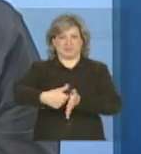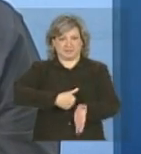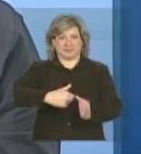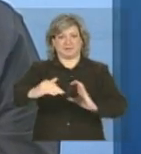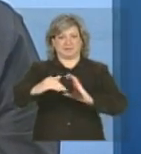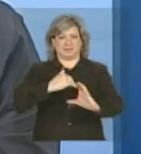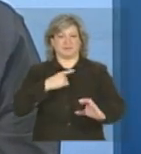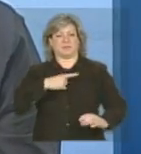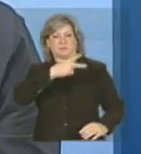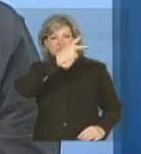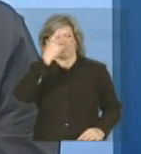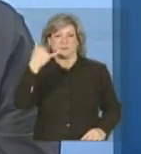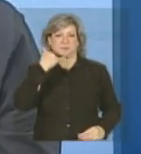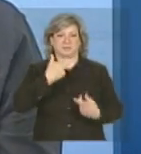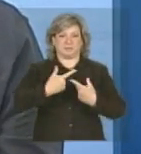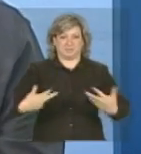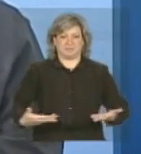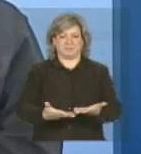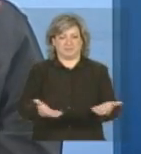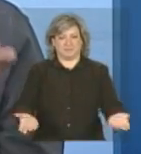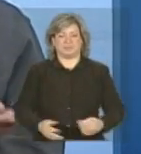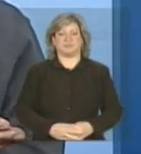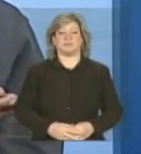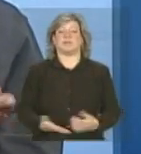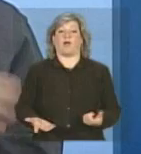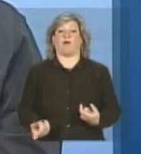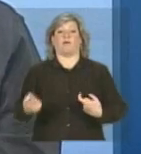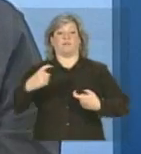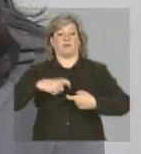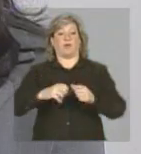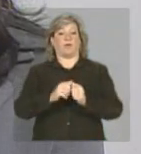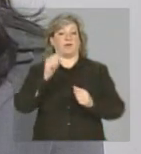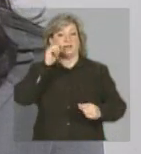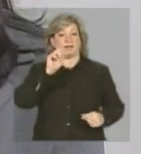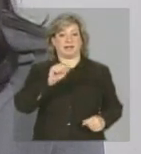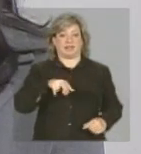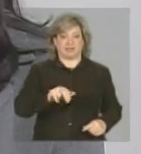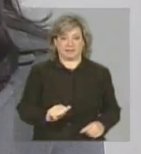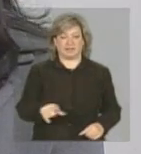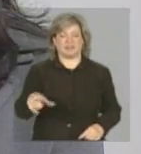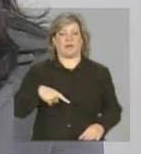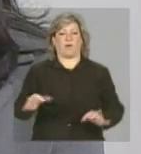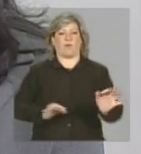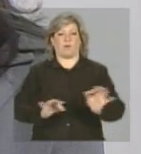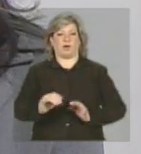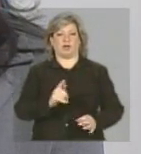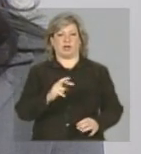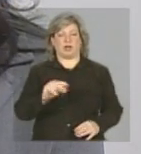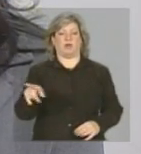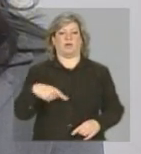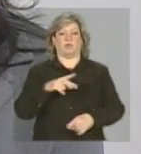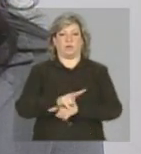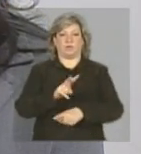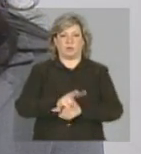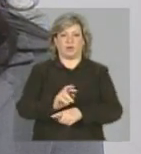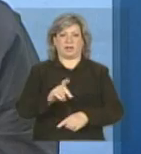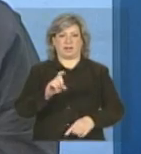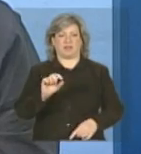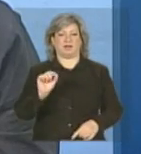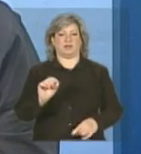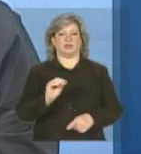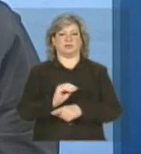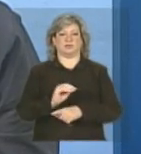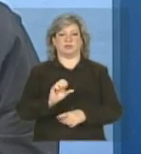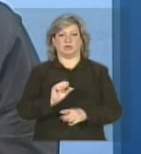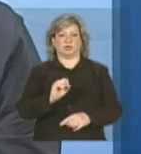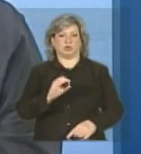enviadas pelos telespectadores. Então, voltamos com Ana Paula Gonçalves, da Coordenação Geral de Acompanhamento da Rede